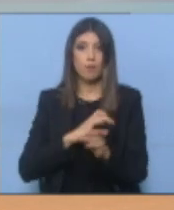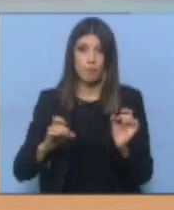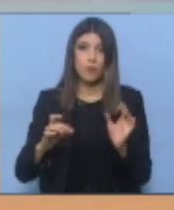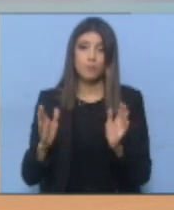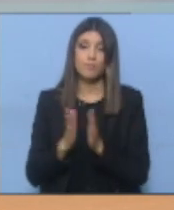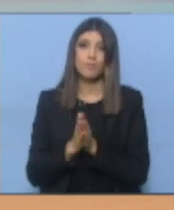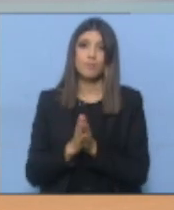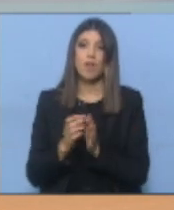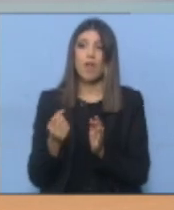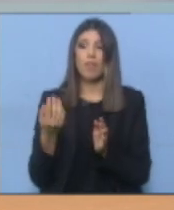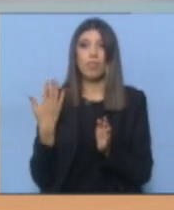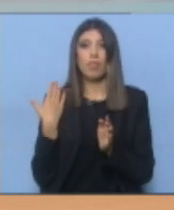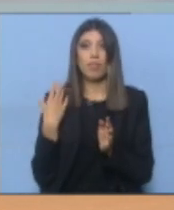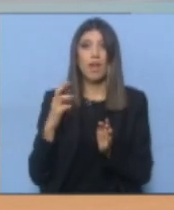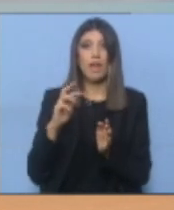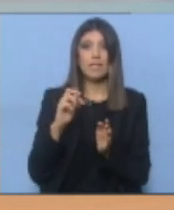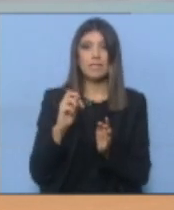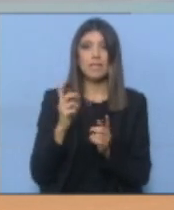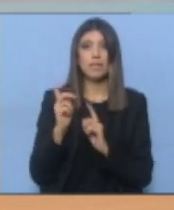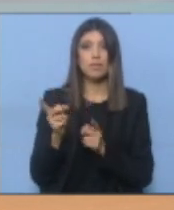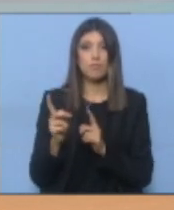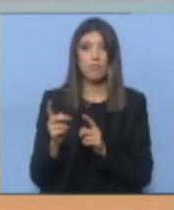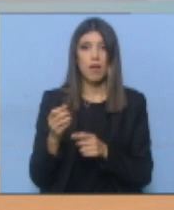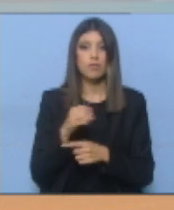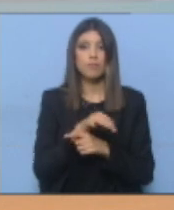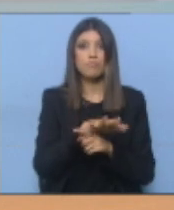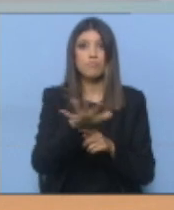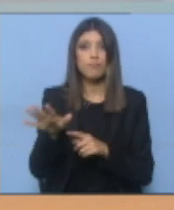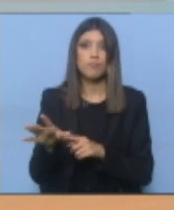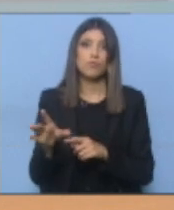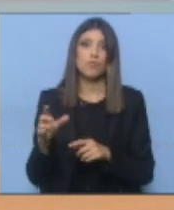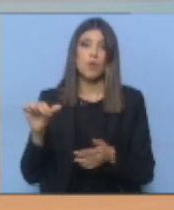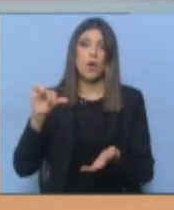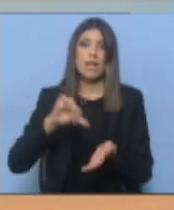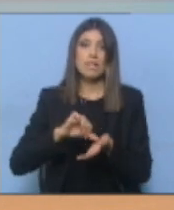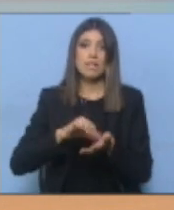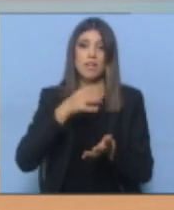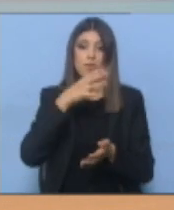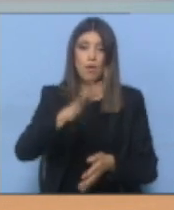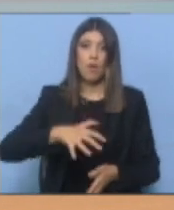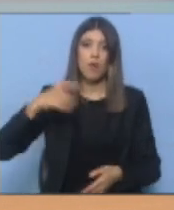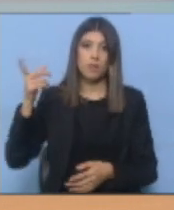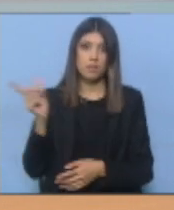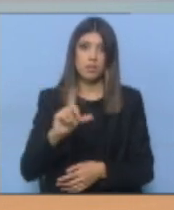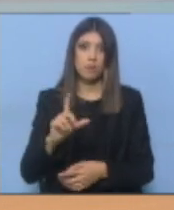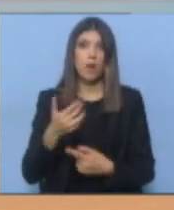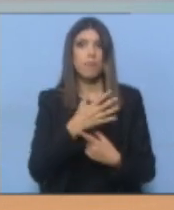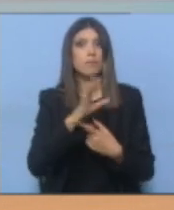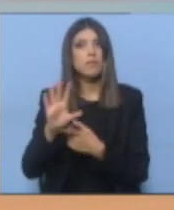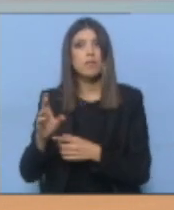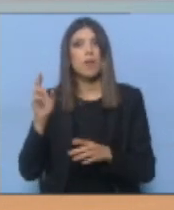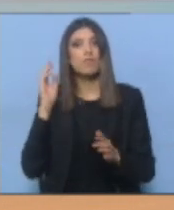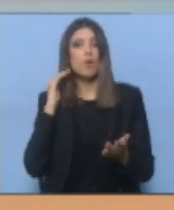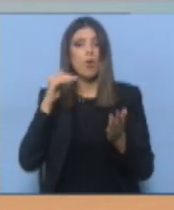3 de março, lançámos o relatório em Lisboa, no Centro de Congressos de Lisboa, apresentando aquilo que são as principais conclusões